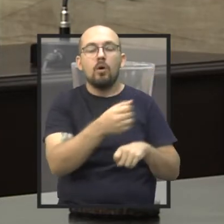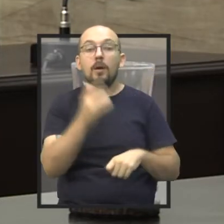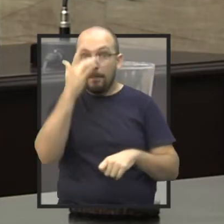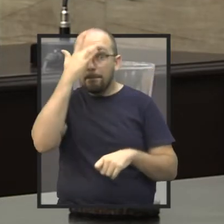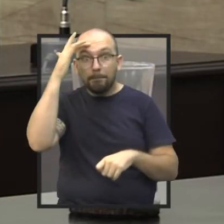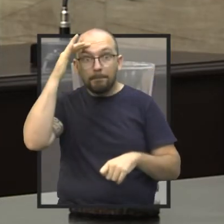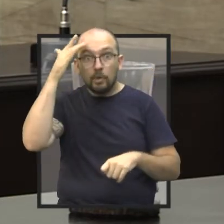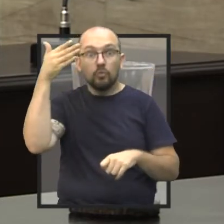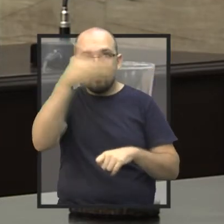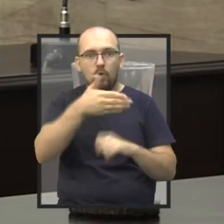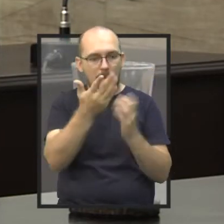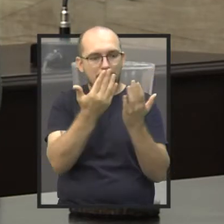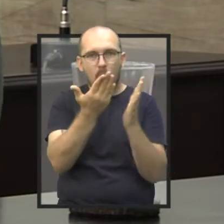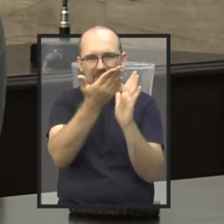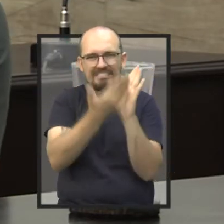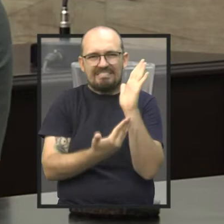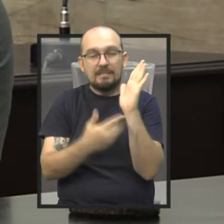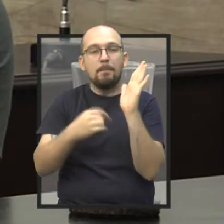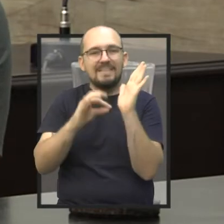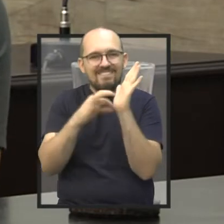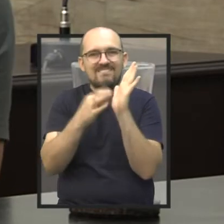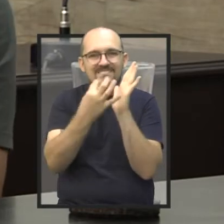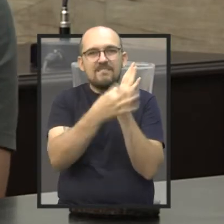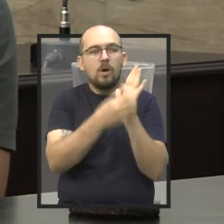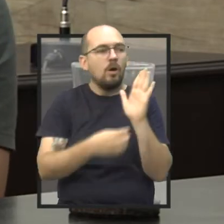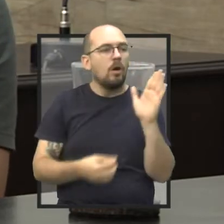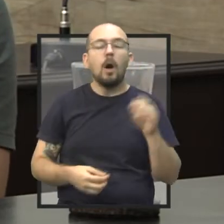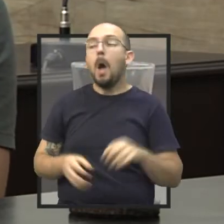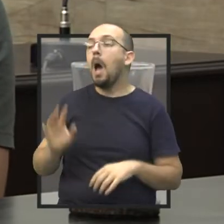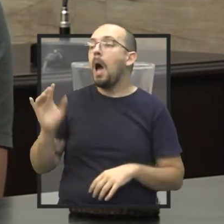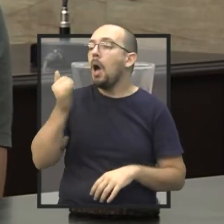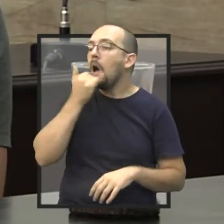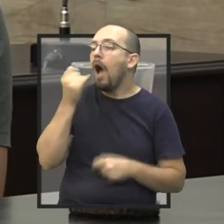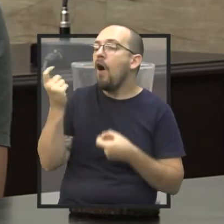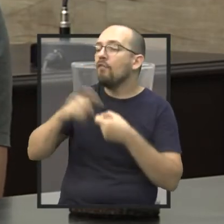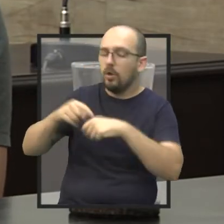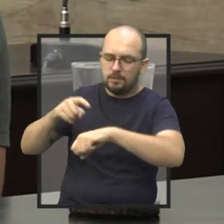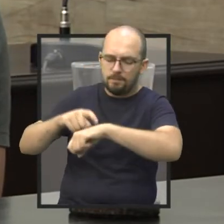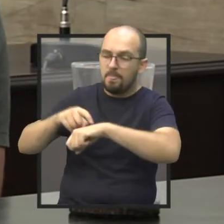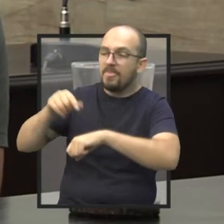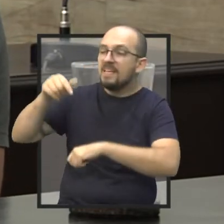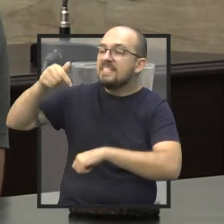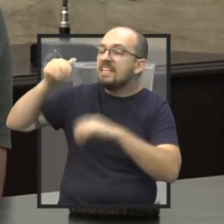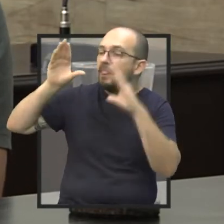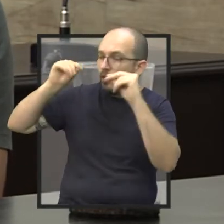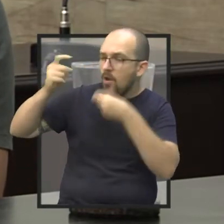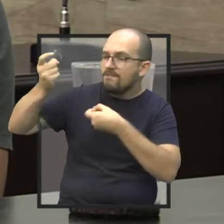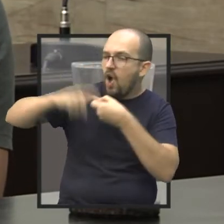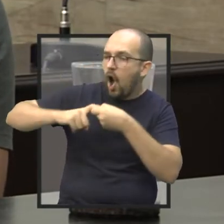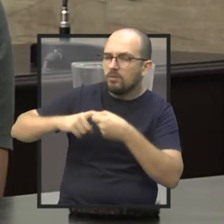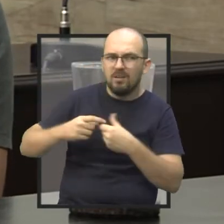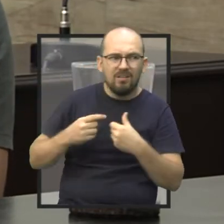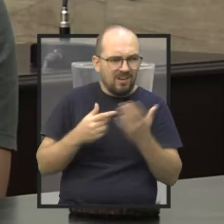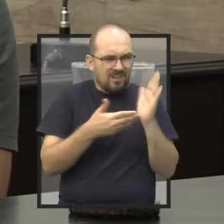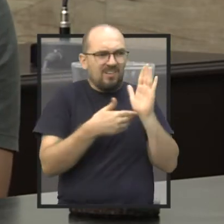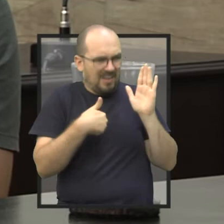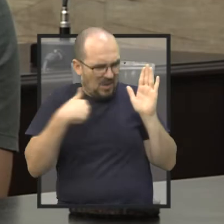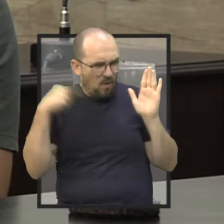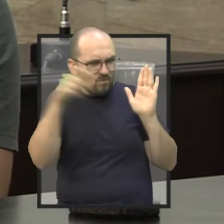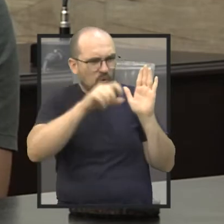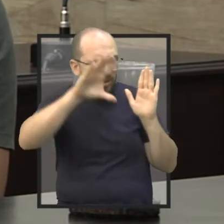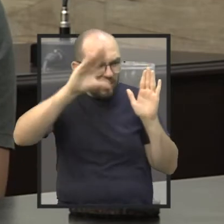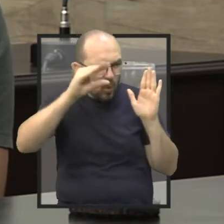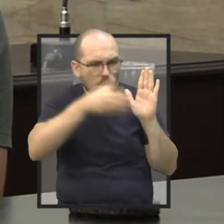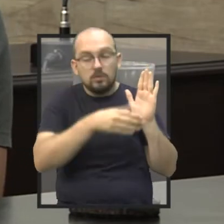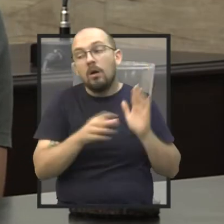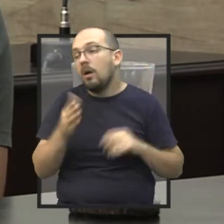pessoa chegou com a mão cortada para fazer uma sutura e a orientação foi: volta às 7, volta às 19 horas. Volta às 7 horas da